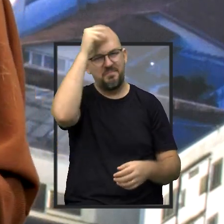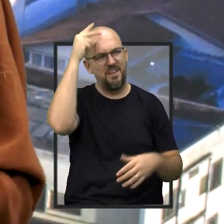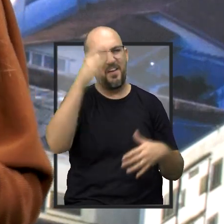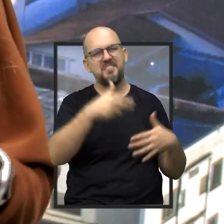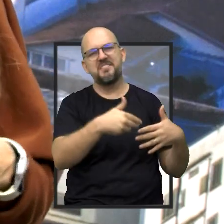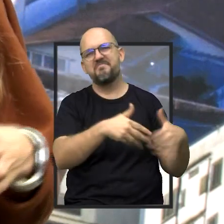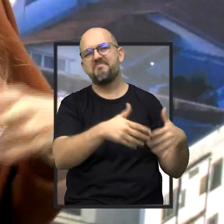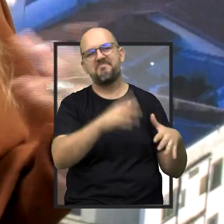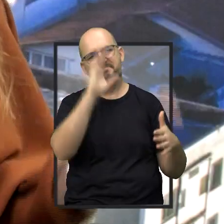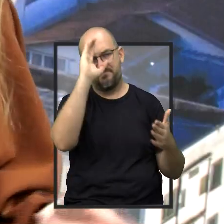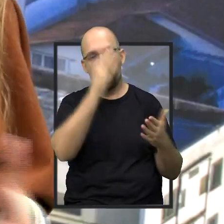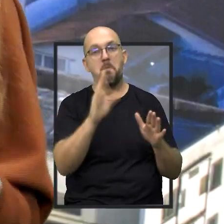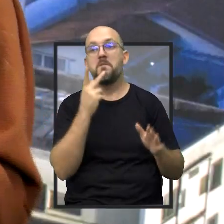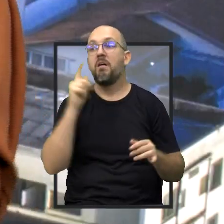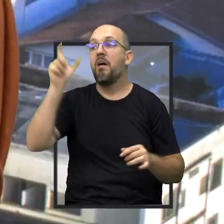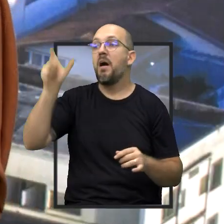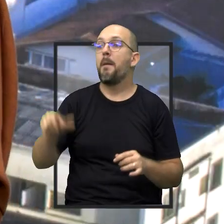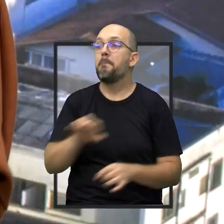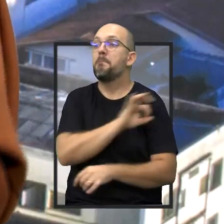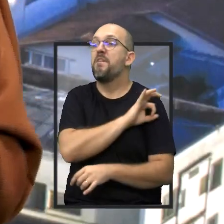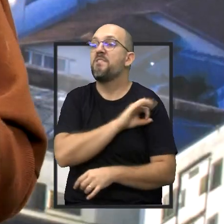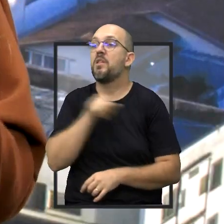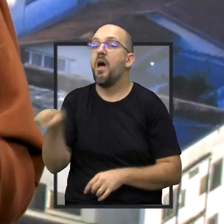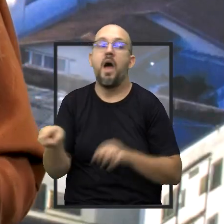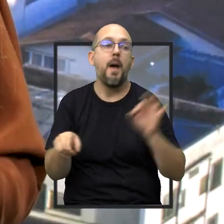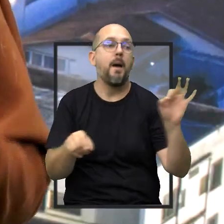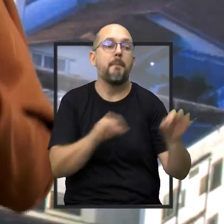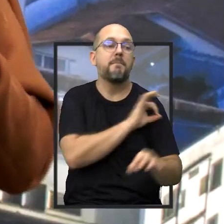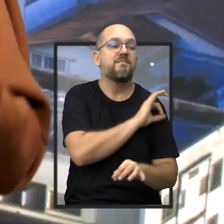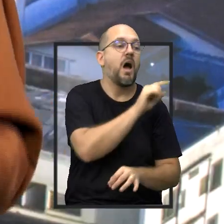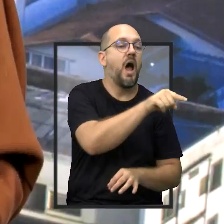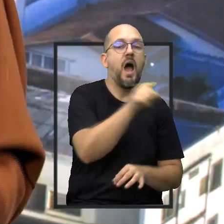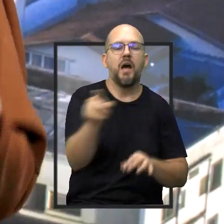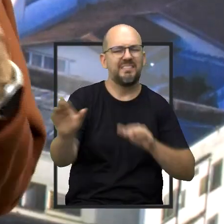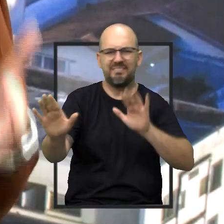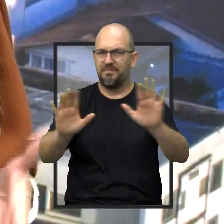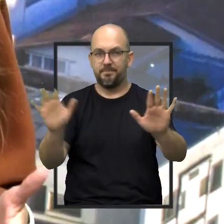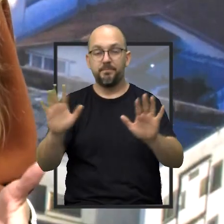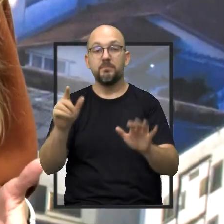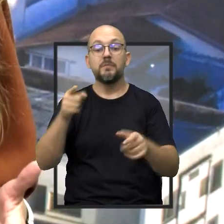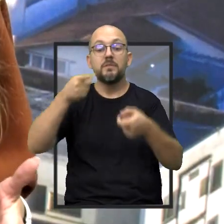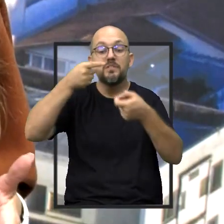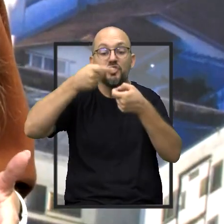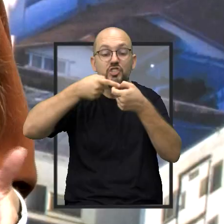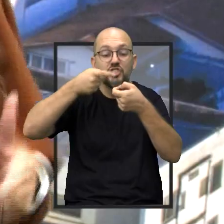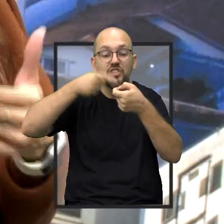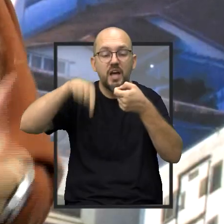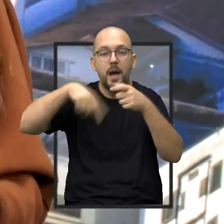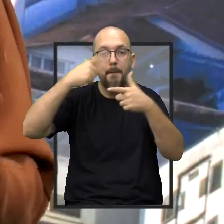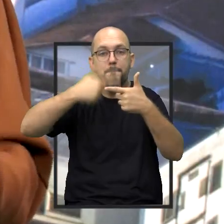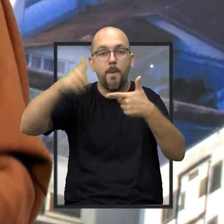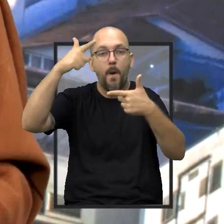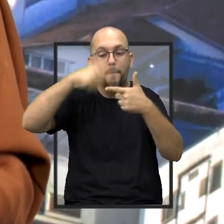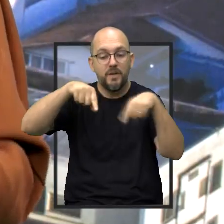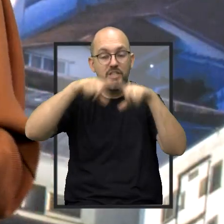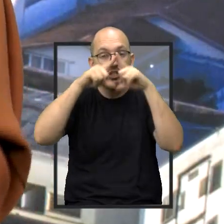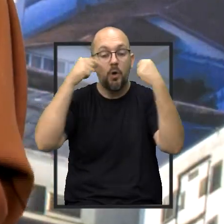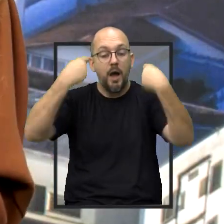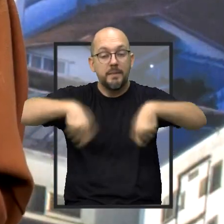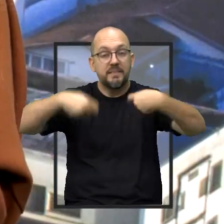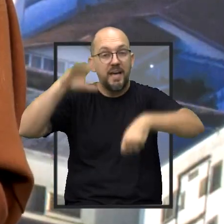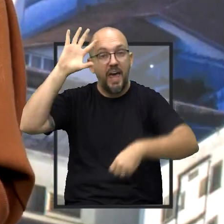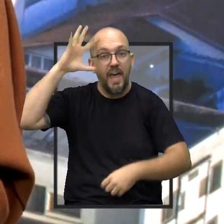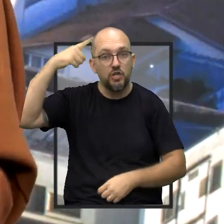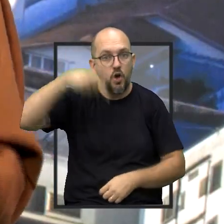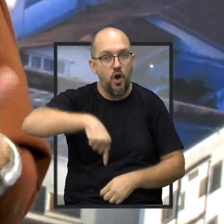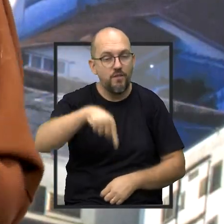está falando se é o governo A ou se é o governo B. Nós estamos falando que a cidade tem um problema. E a cidade precisa